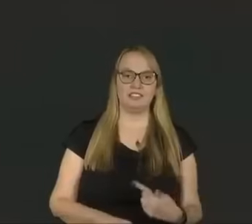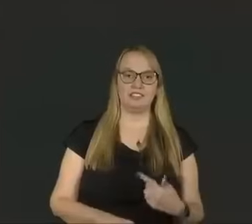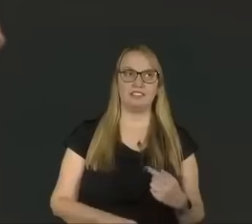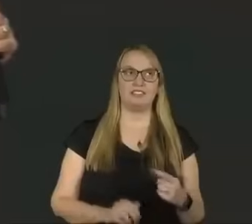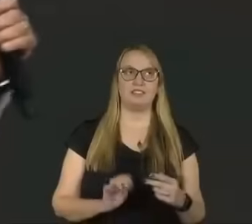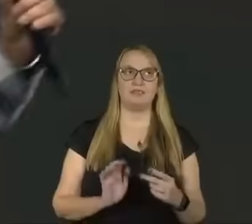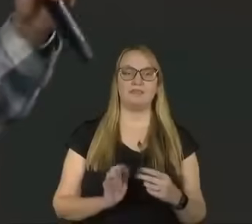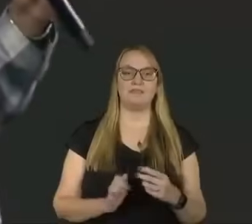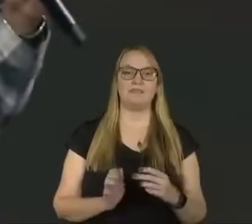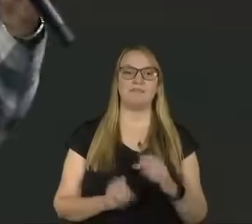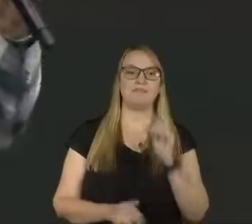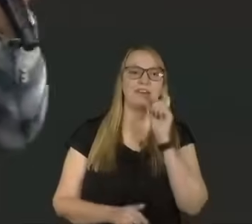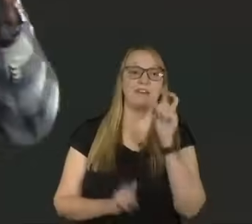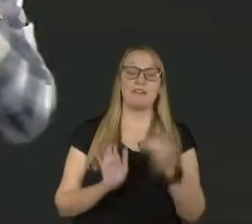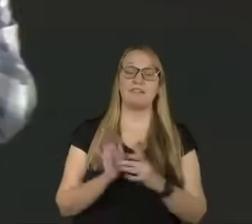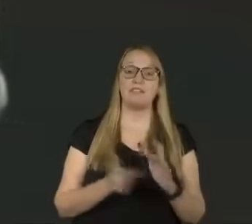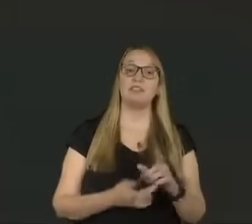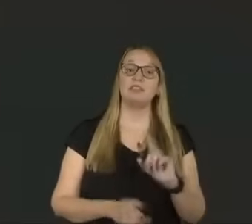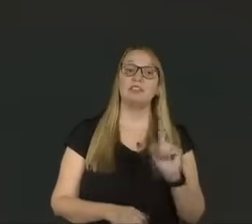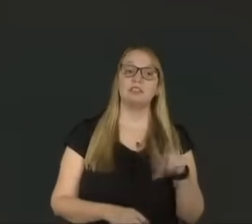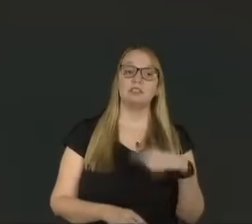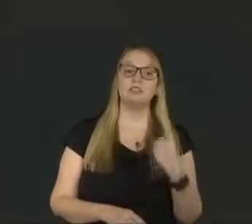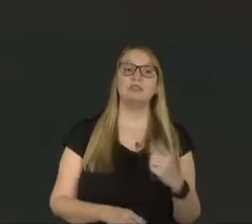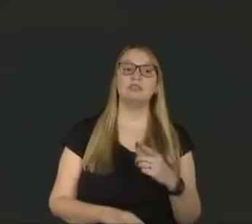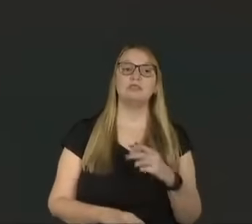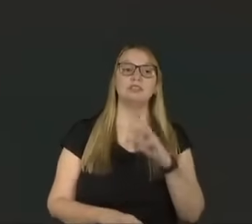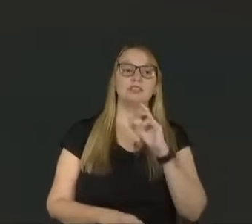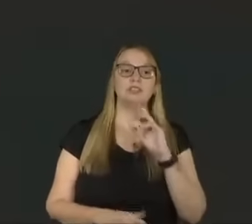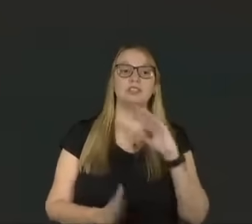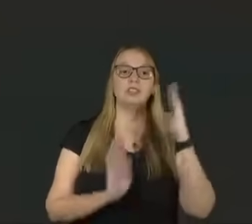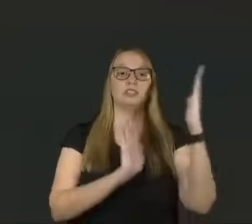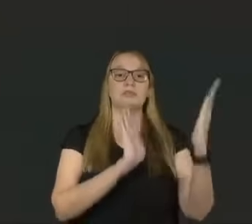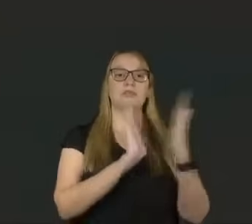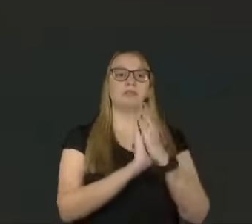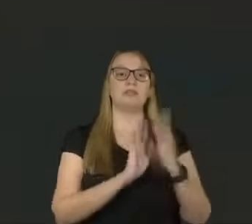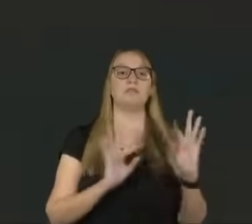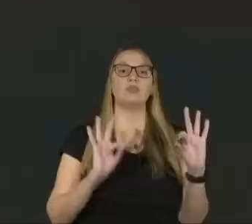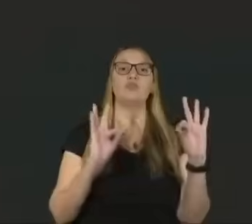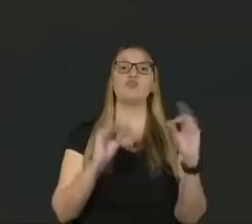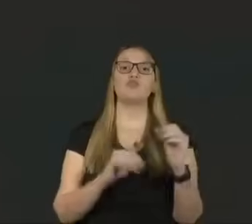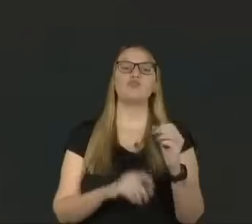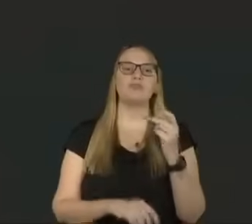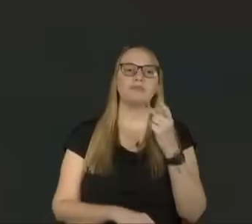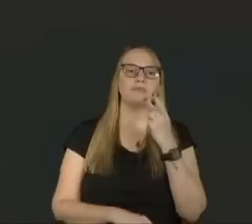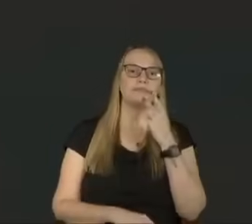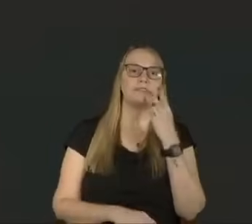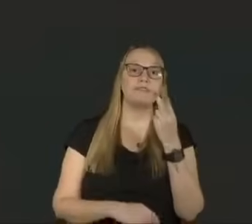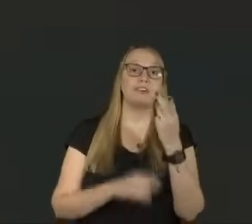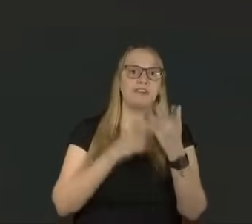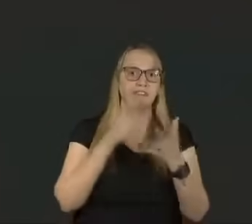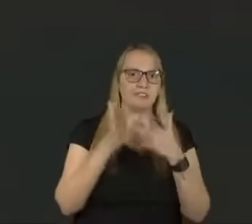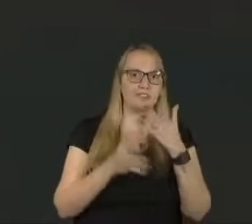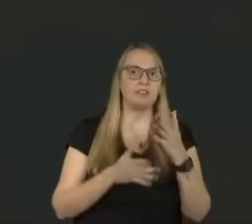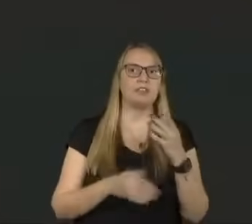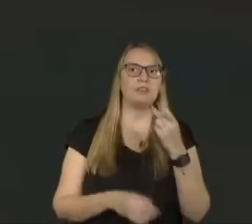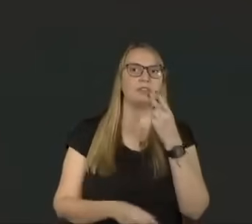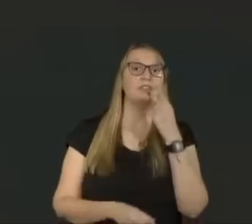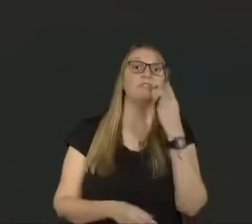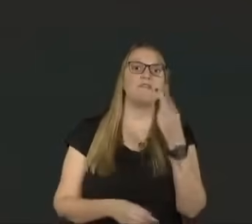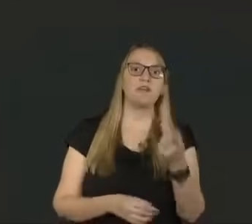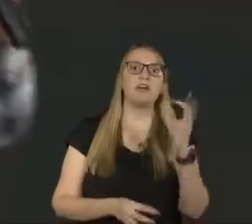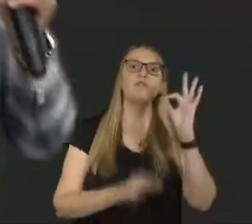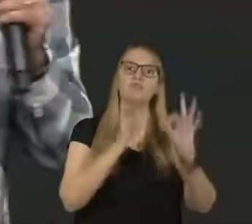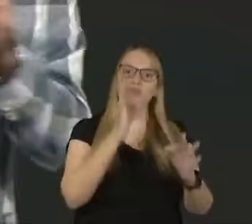diz que nós vamos dar conta por todas as nossas palavras pela palavra Vamos ser julgados pela